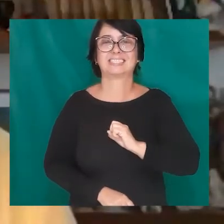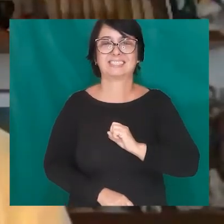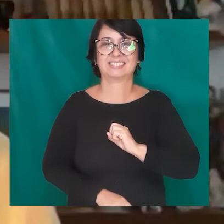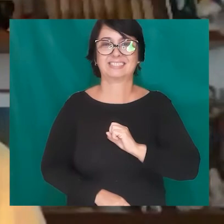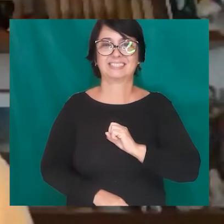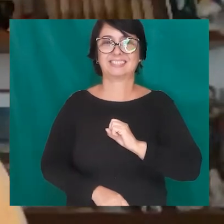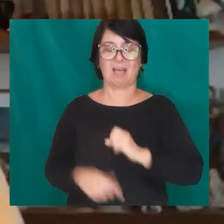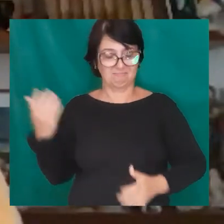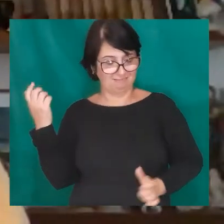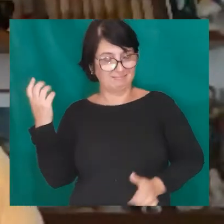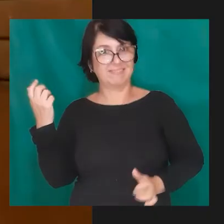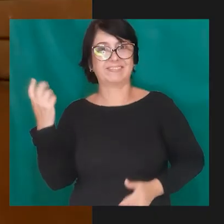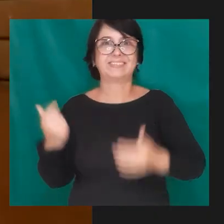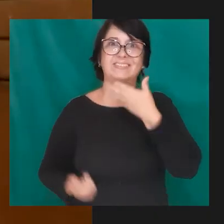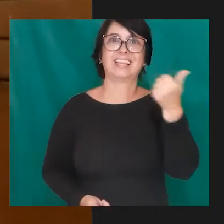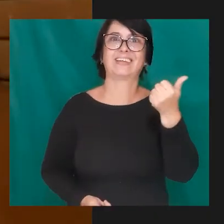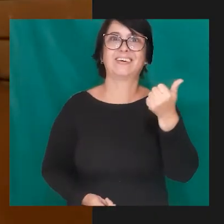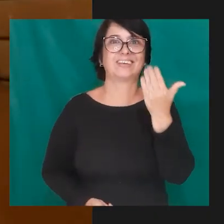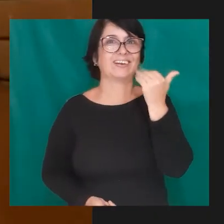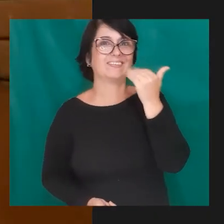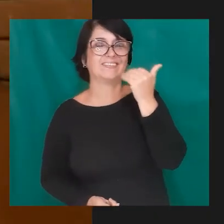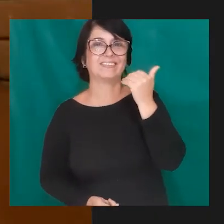pessoal tocava melhor, né? Cada...